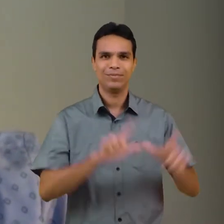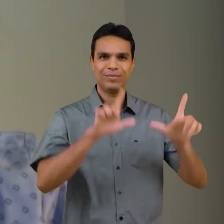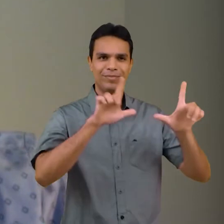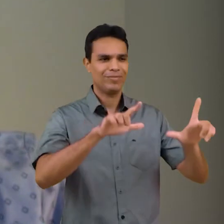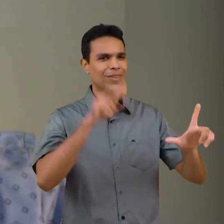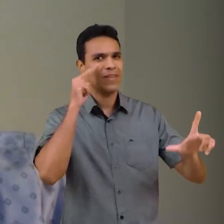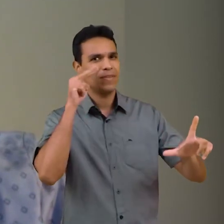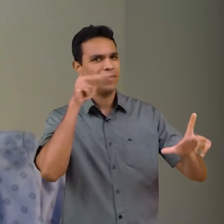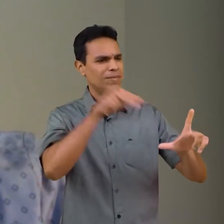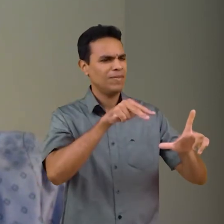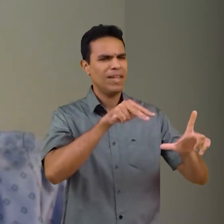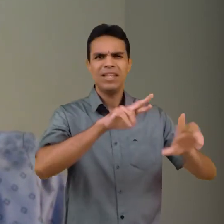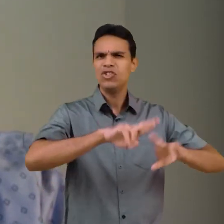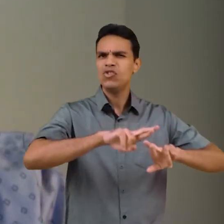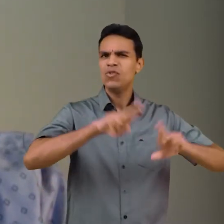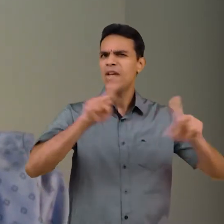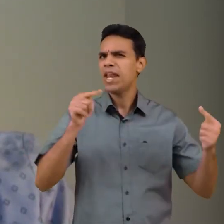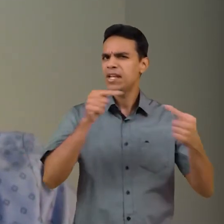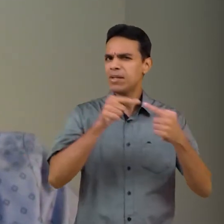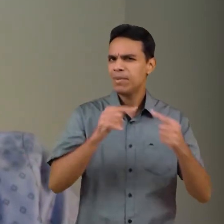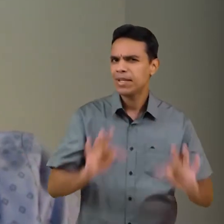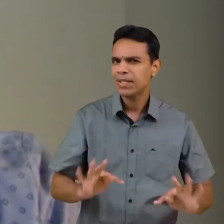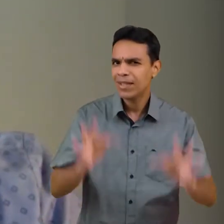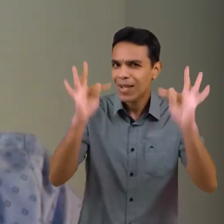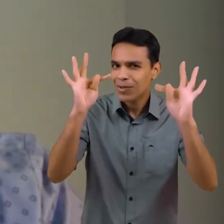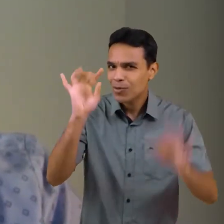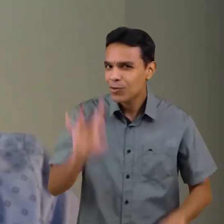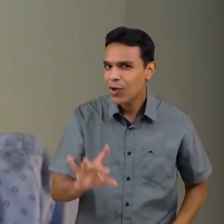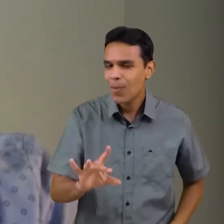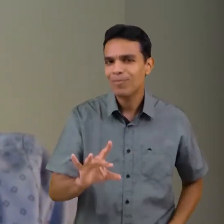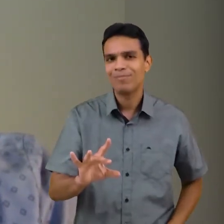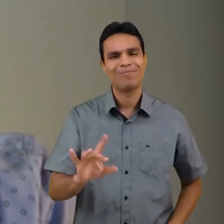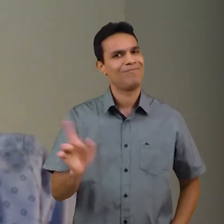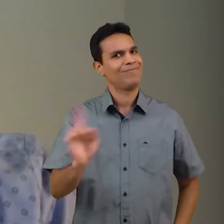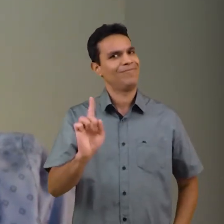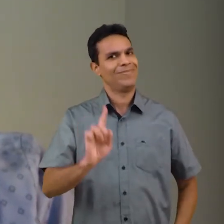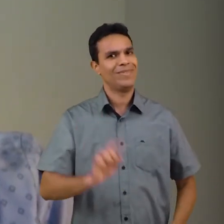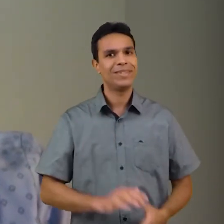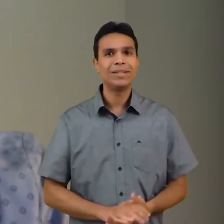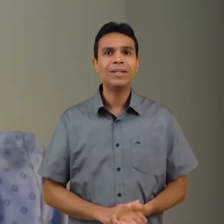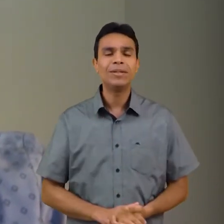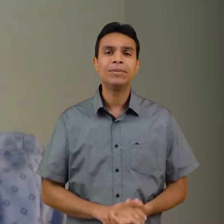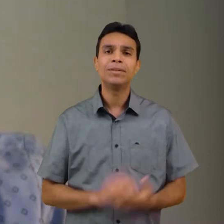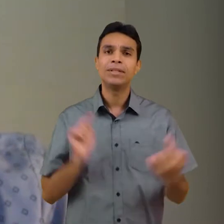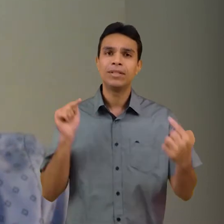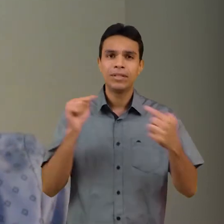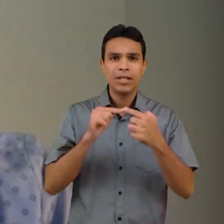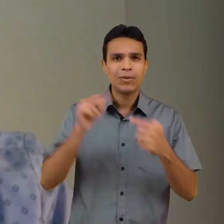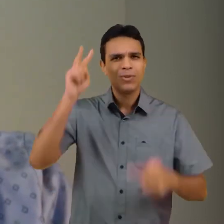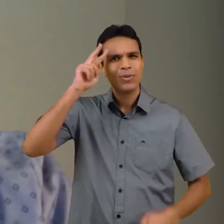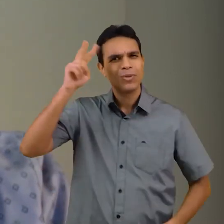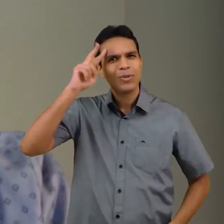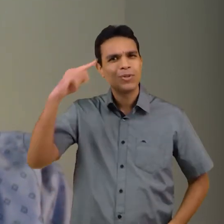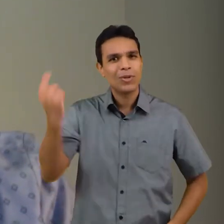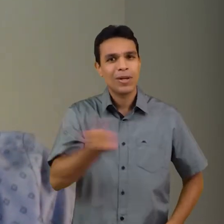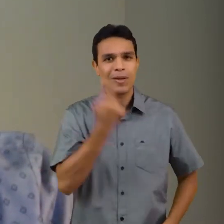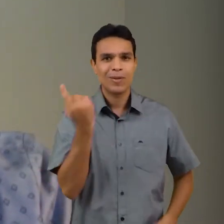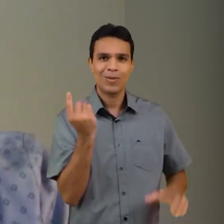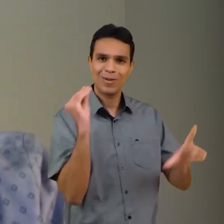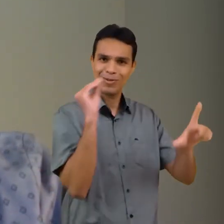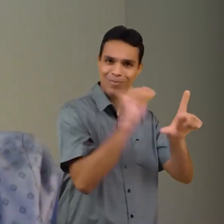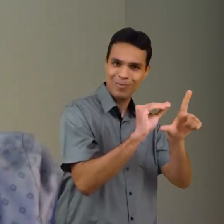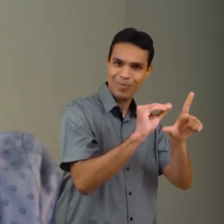No fundo, não é apenas uma questão meramente tecnológica, né, de uma tela ou outra, e